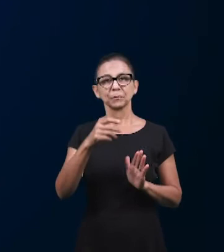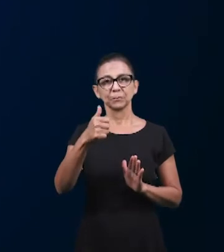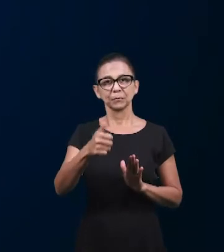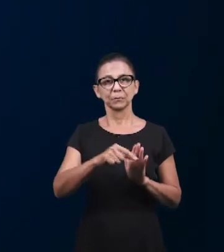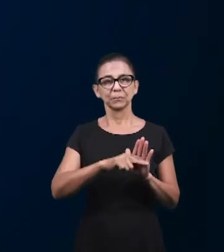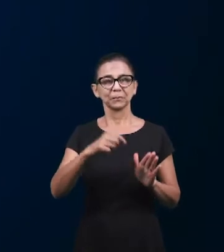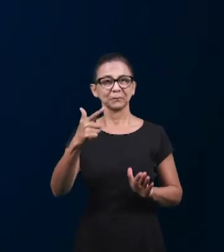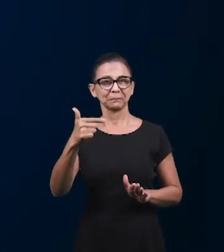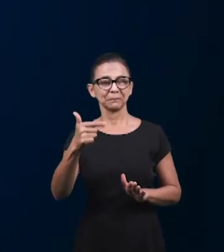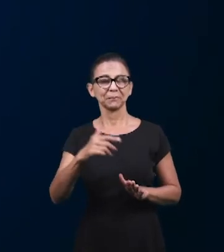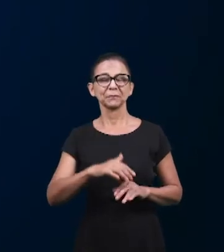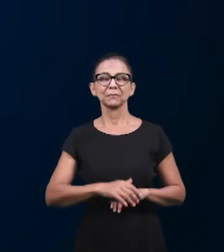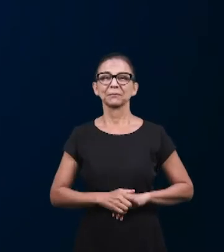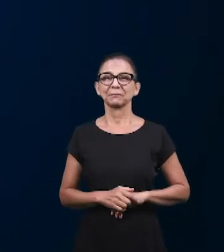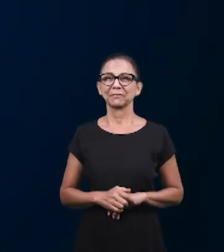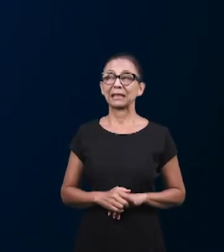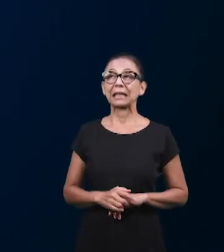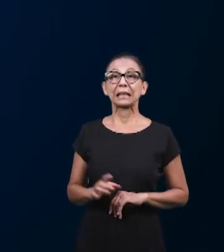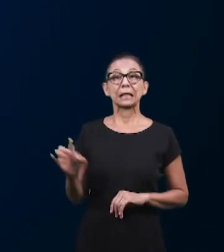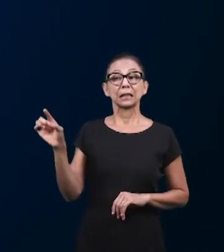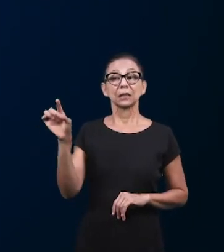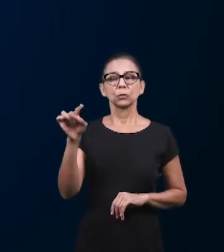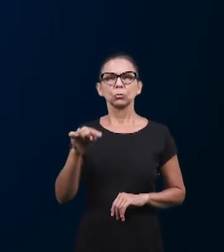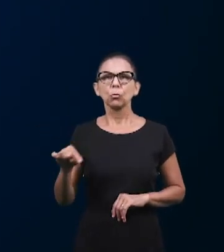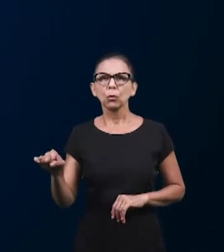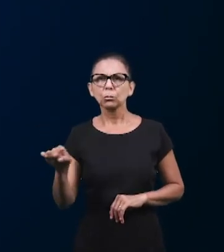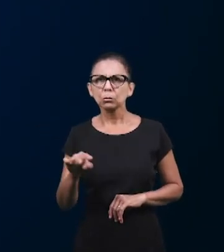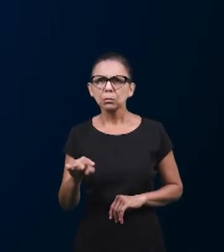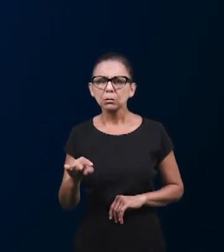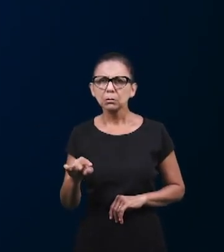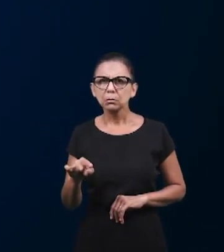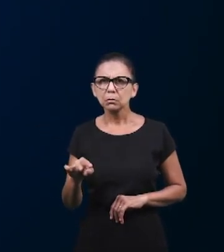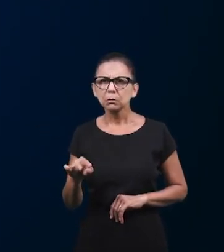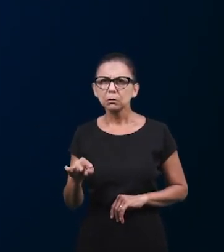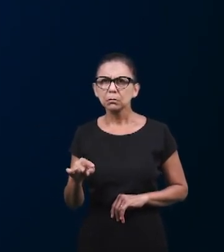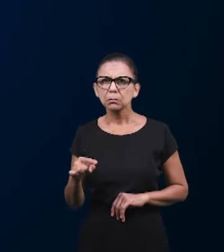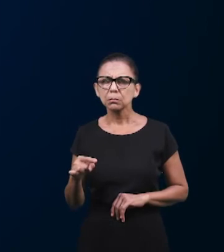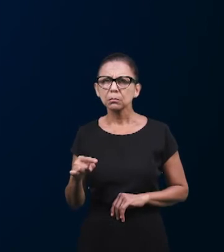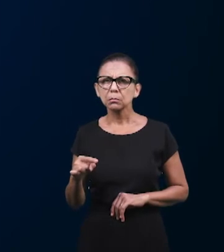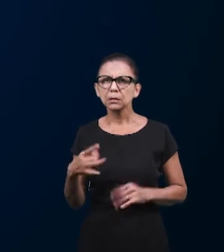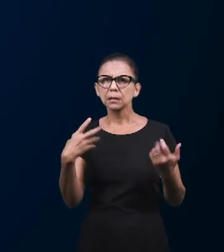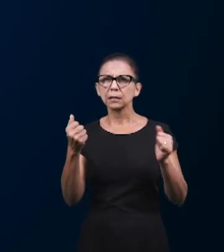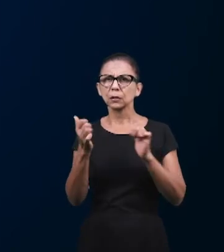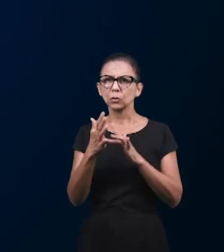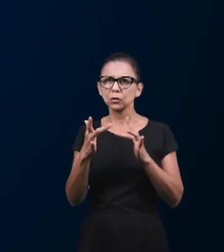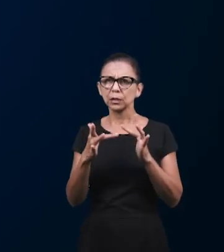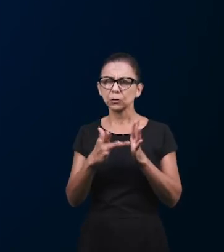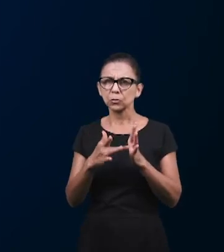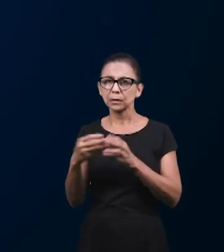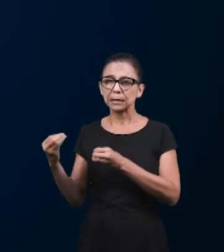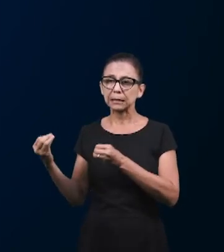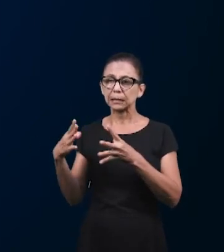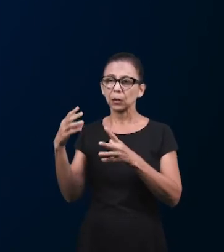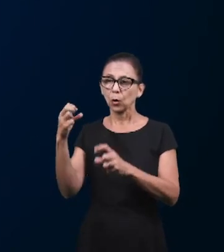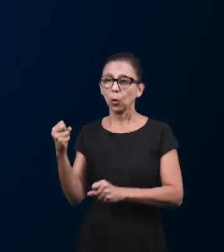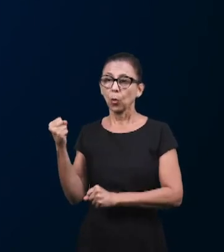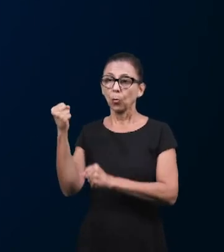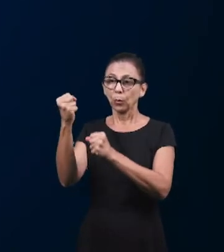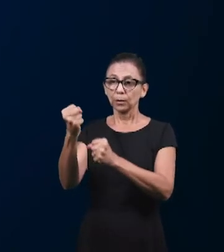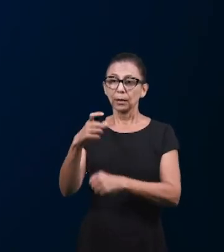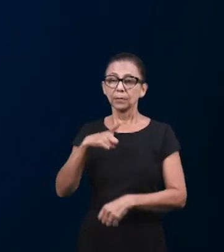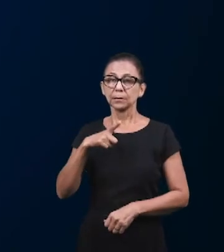1:12. João 1:12. Mas todos quanto receberam, deu-lhes o poder de serem feitos filhos